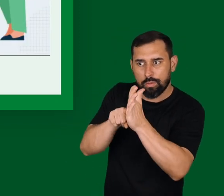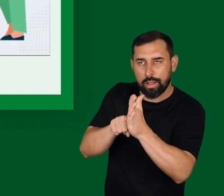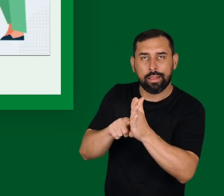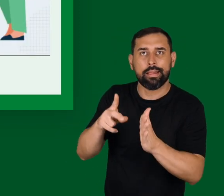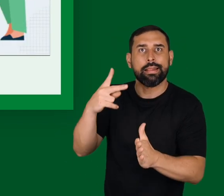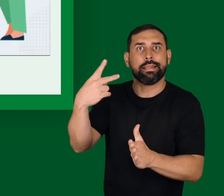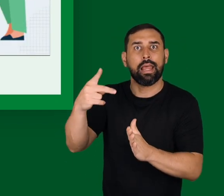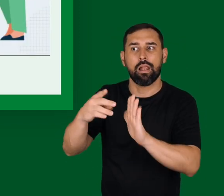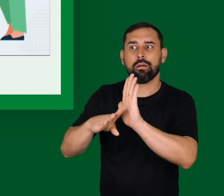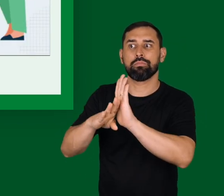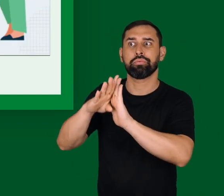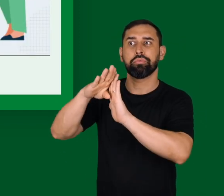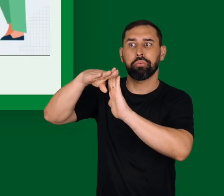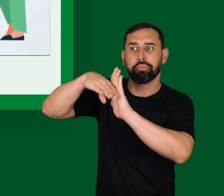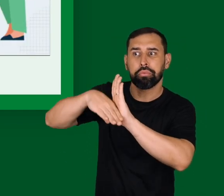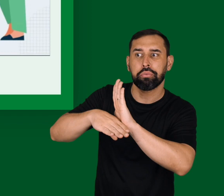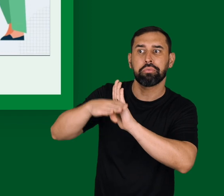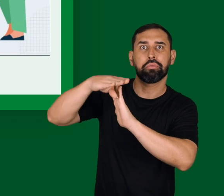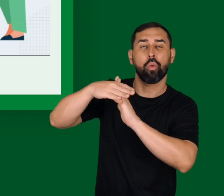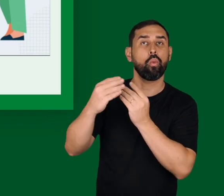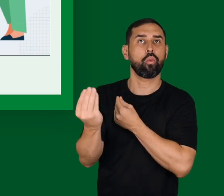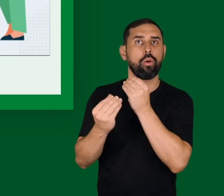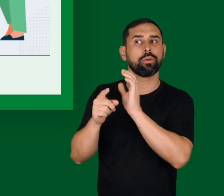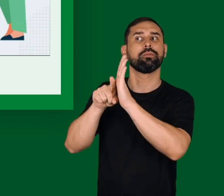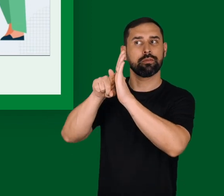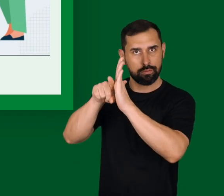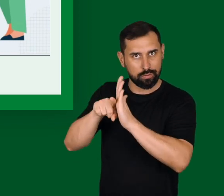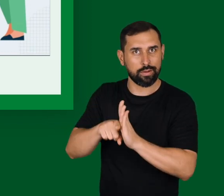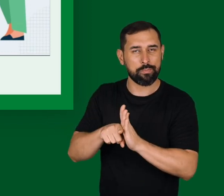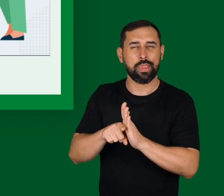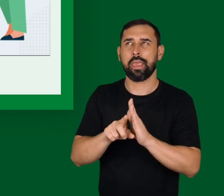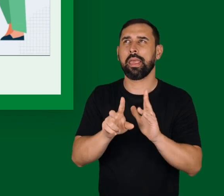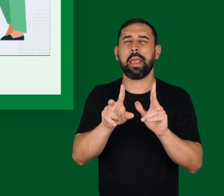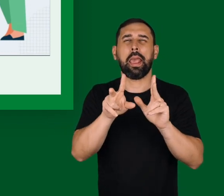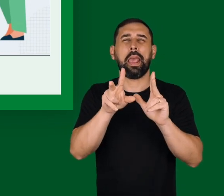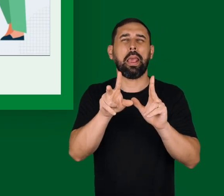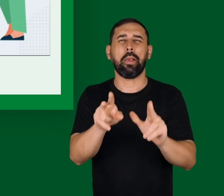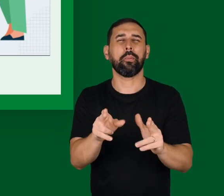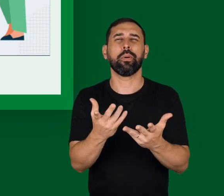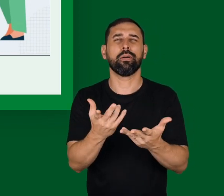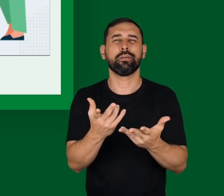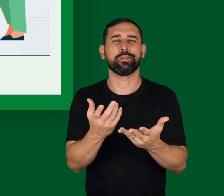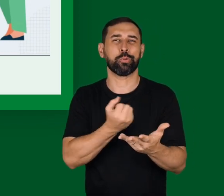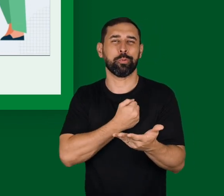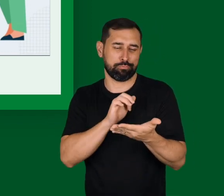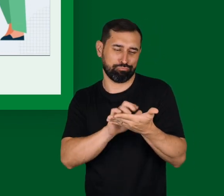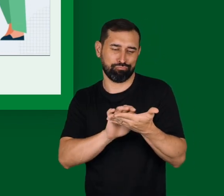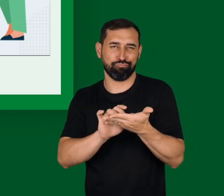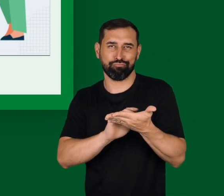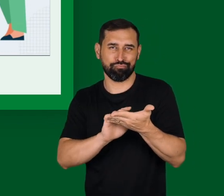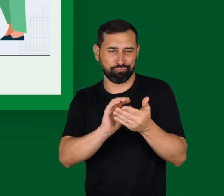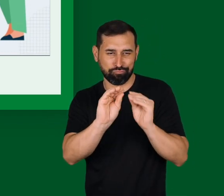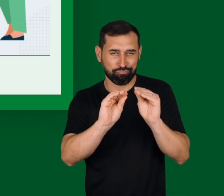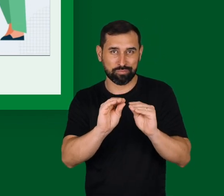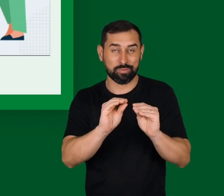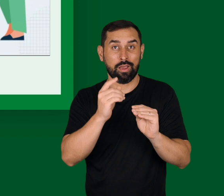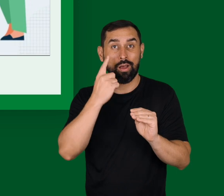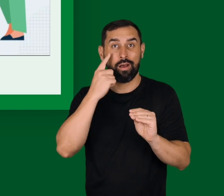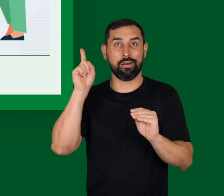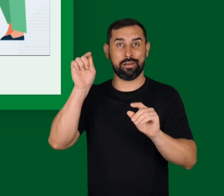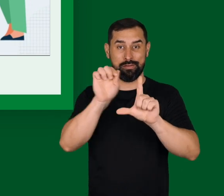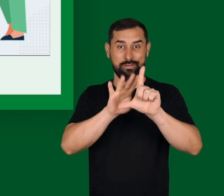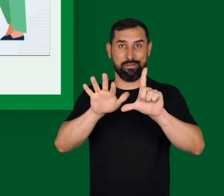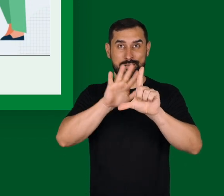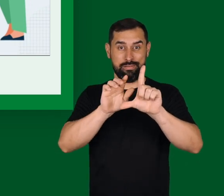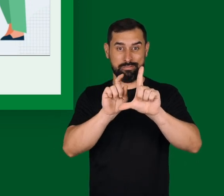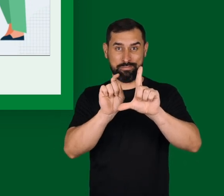assistentes a fim de monitorar o estado e comportamento dessa criança. Ela é uma calculadora, está aqui o QR Code